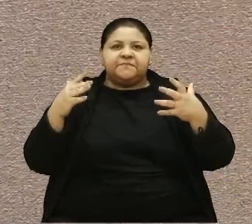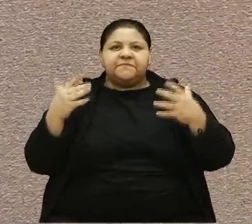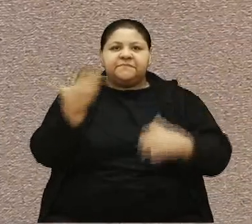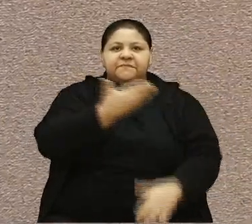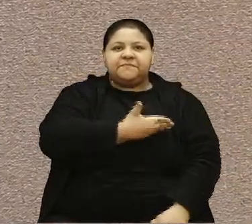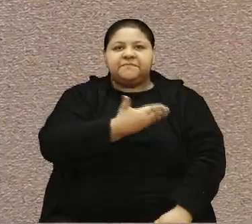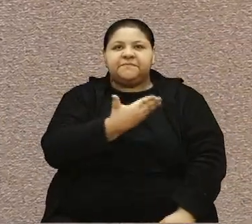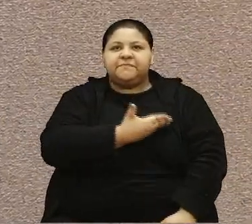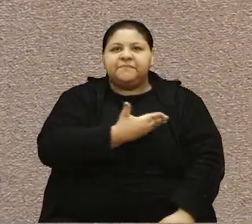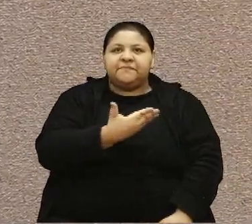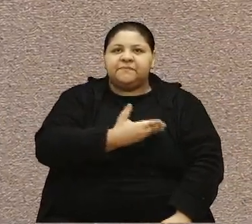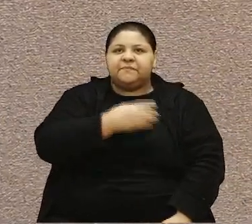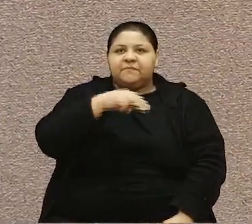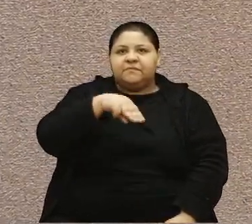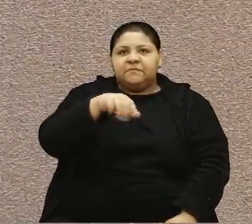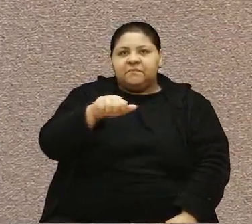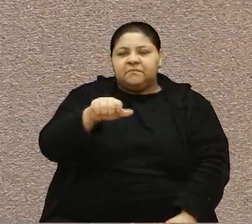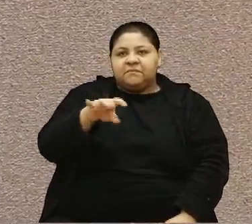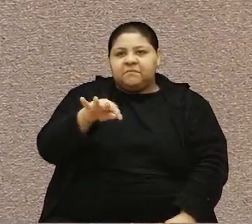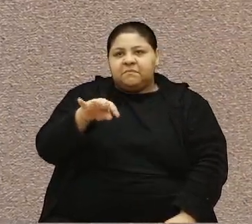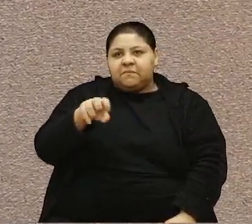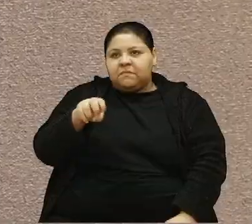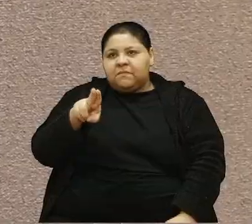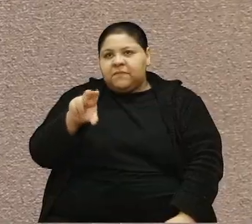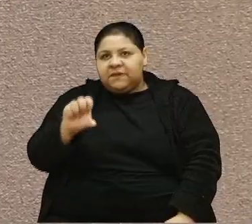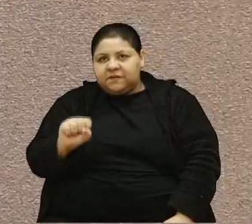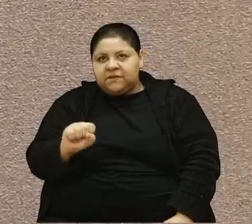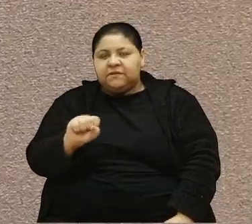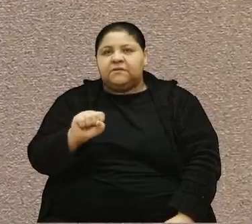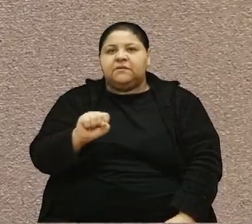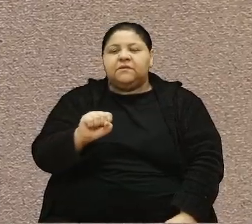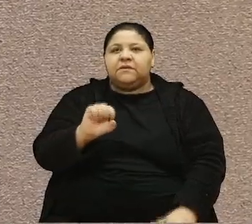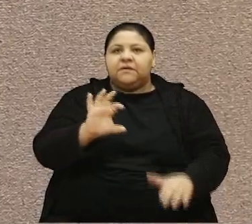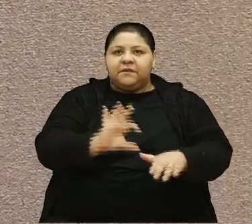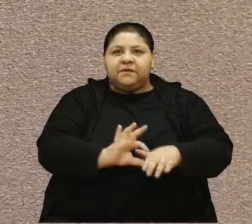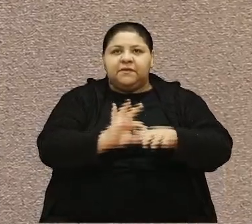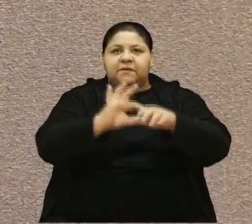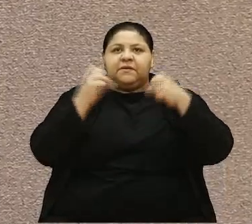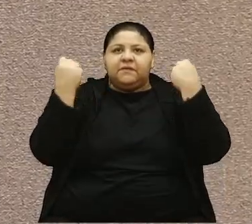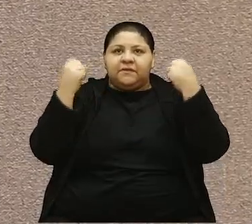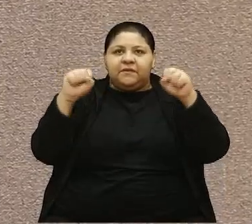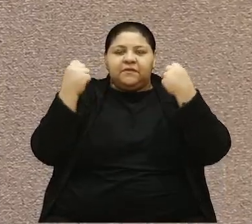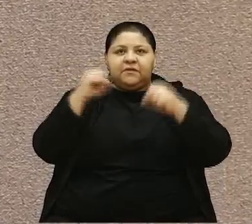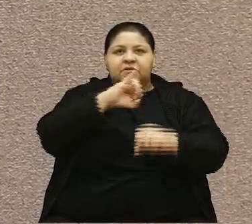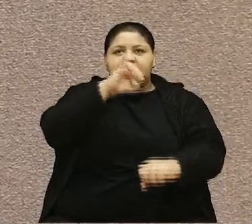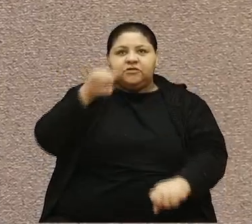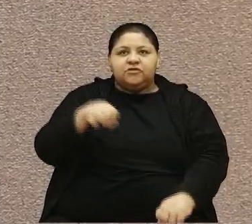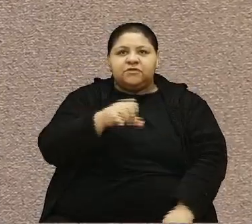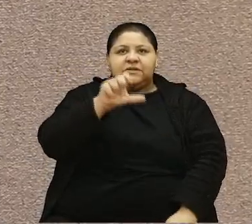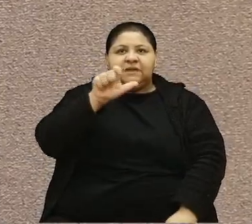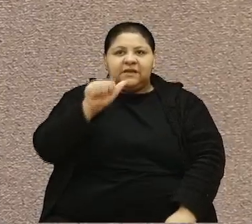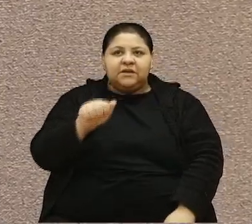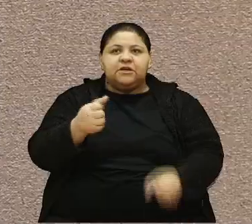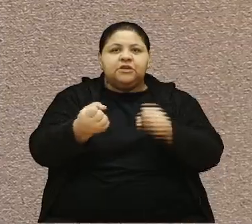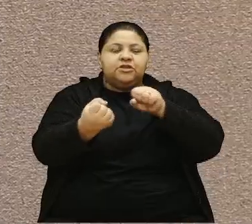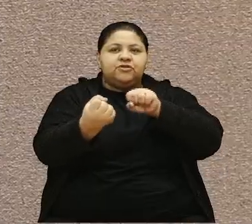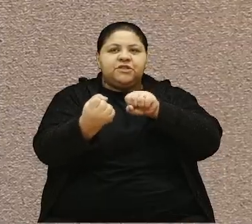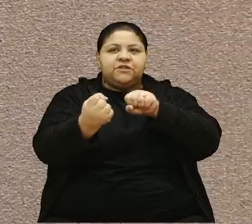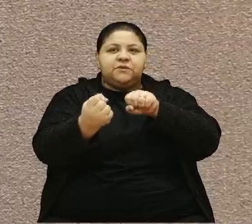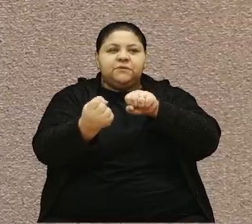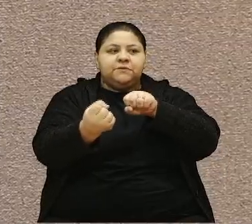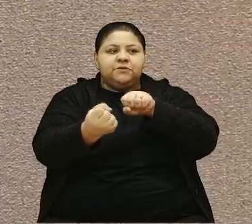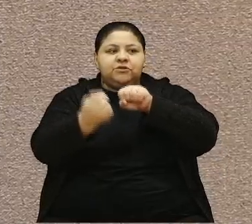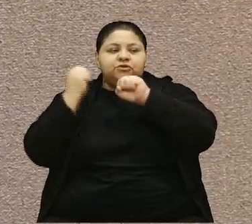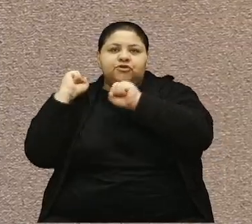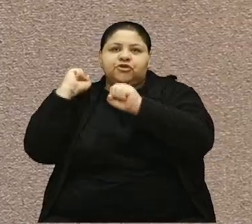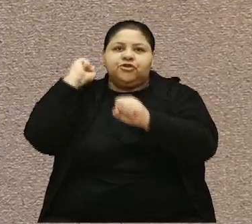grande amigo Matheus Bernardi, proprietário da Academia JA Jiu-Jitsu. Matheus